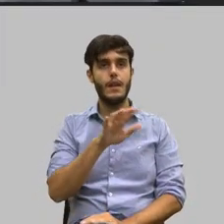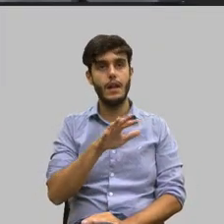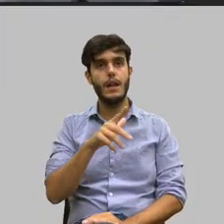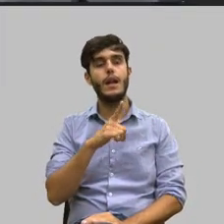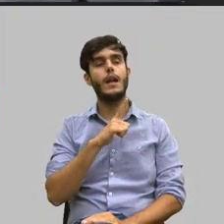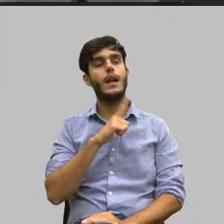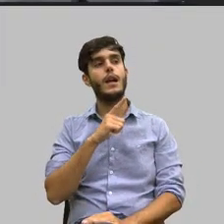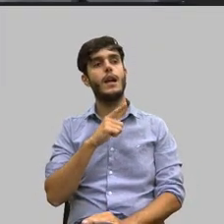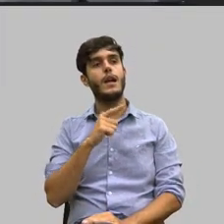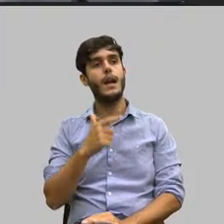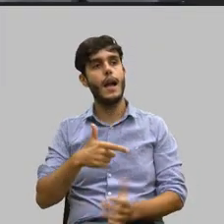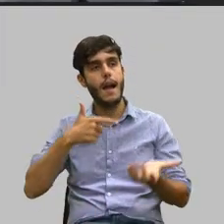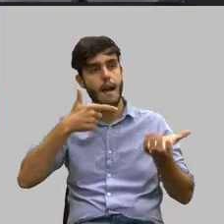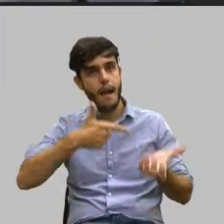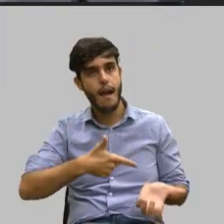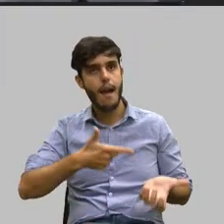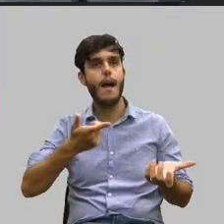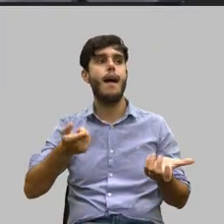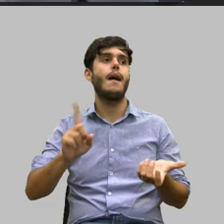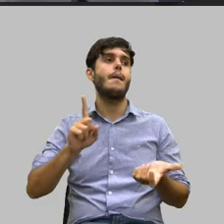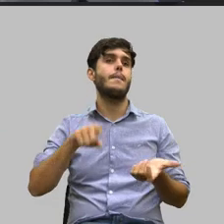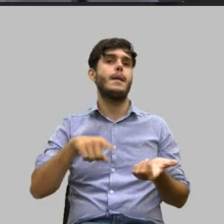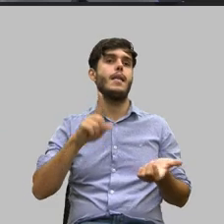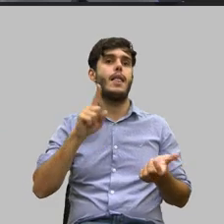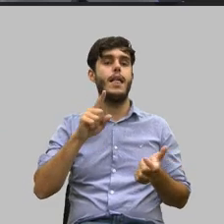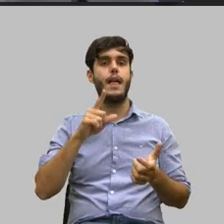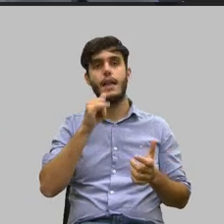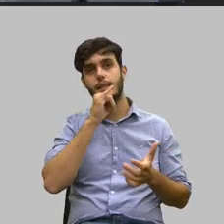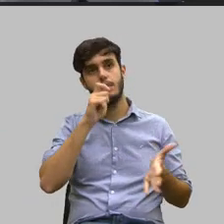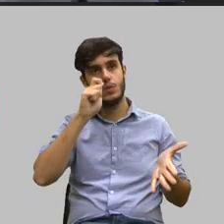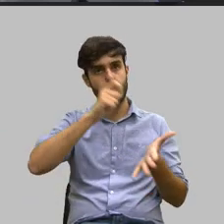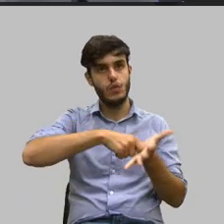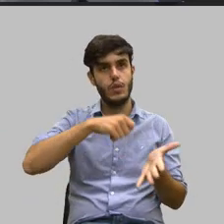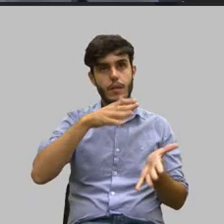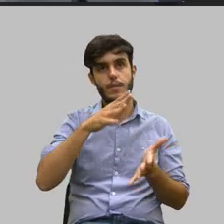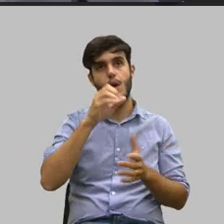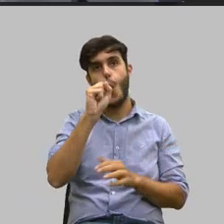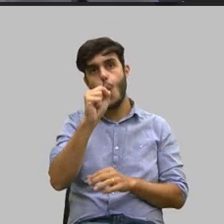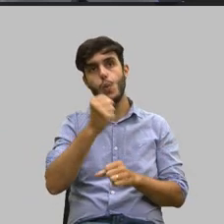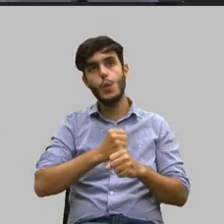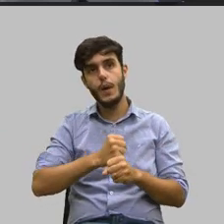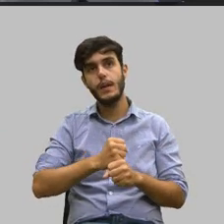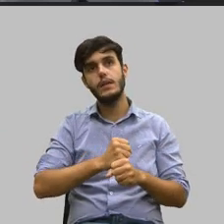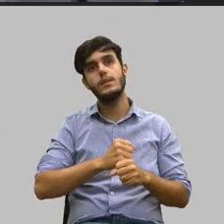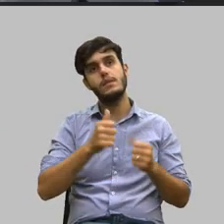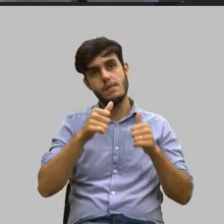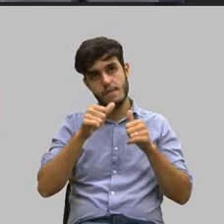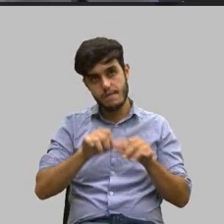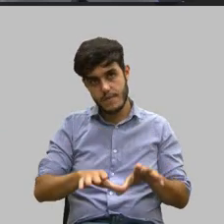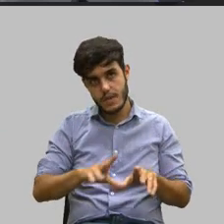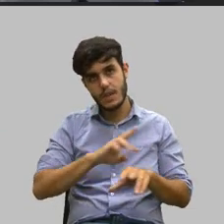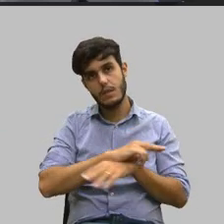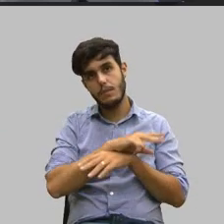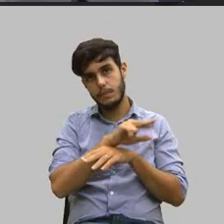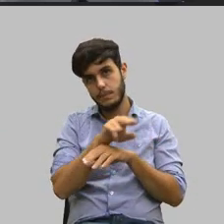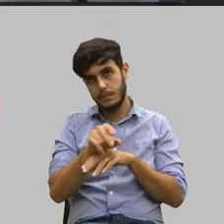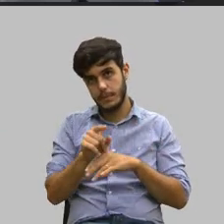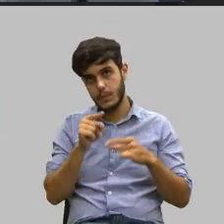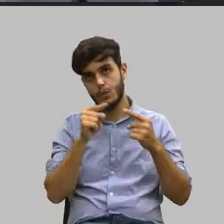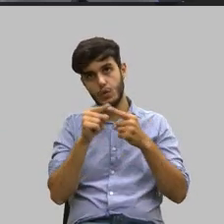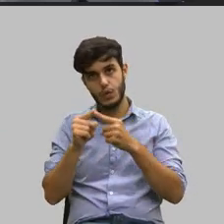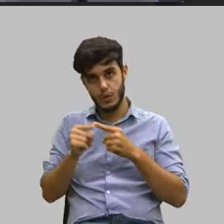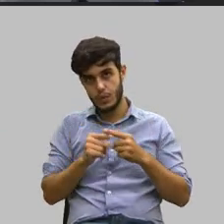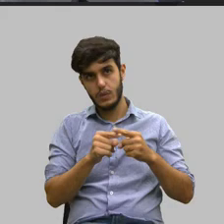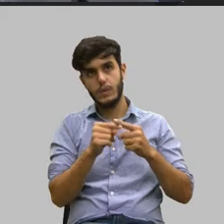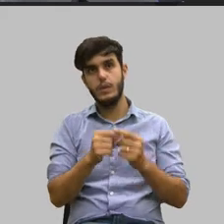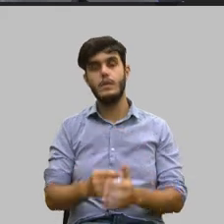Armadas eles ficam eles são contratados ou concurso no máximo 8 anos nas diversas especialidades Então a gente vai poder ter isso de